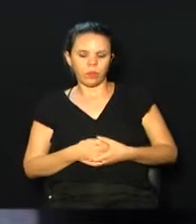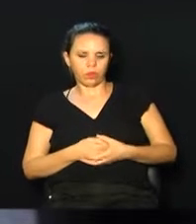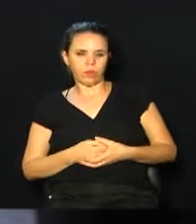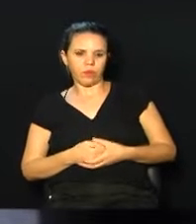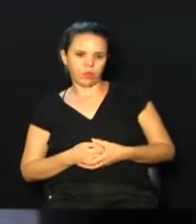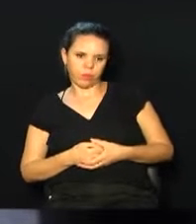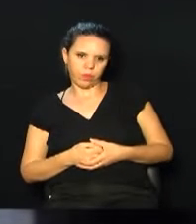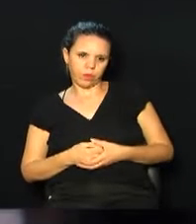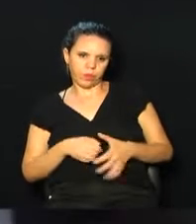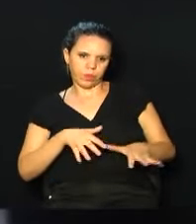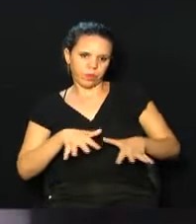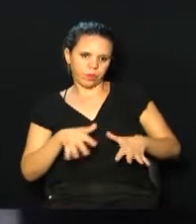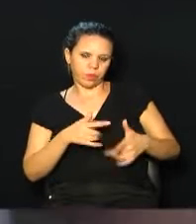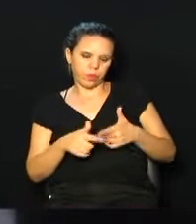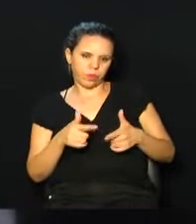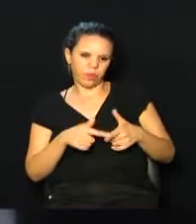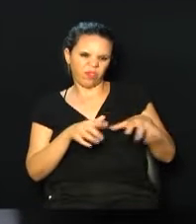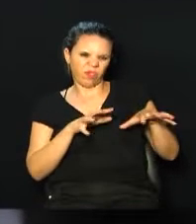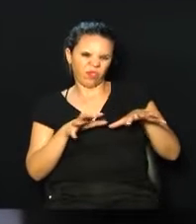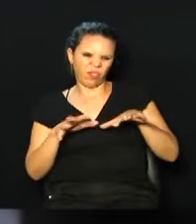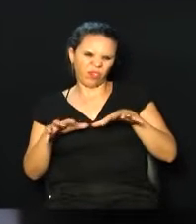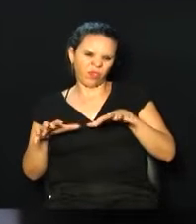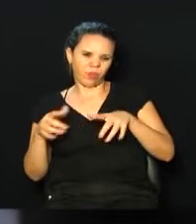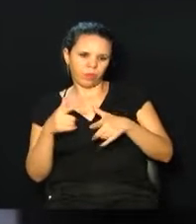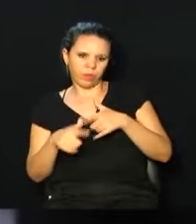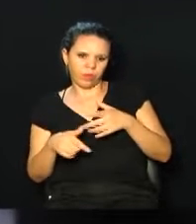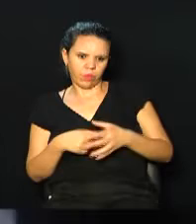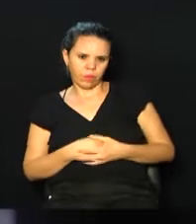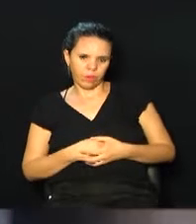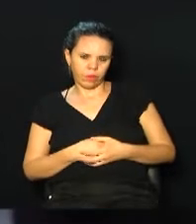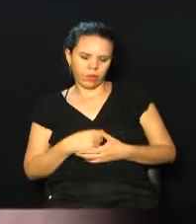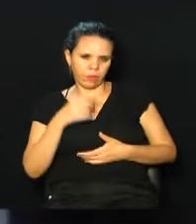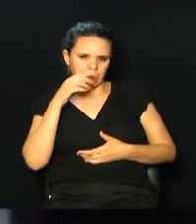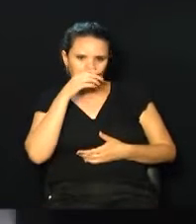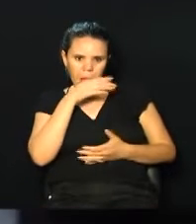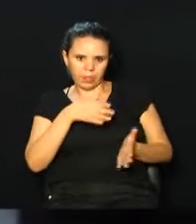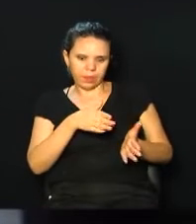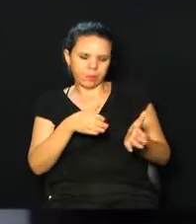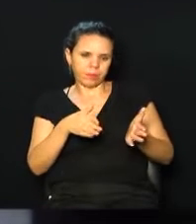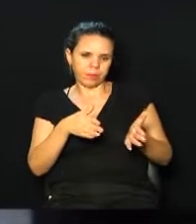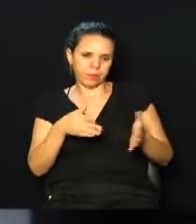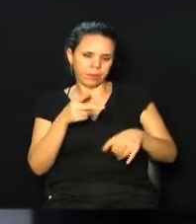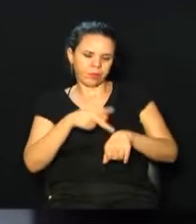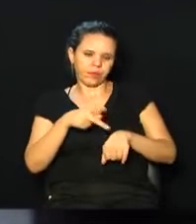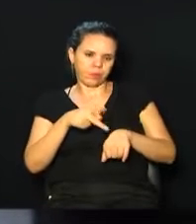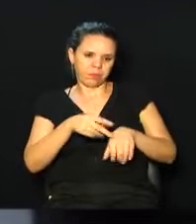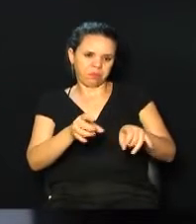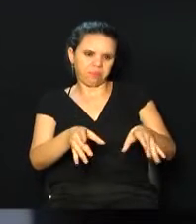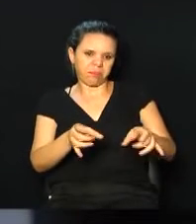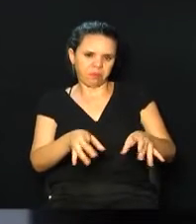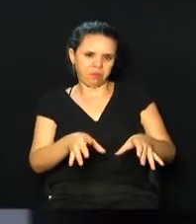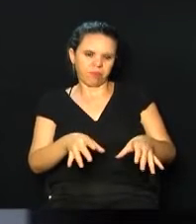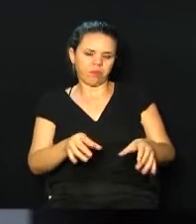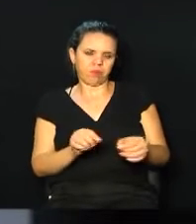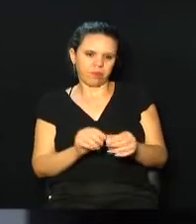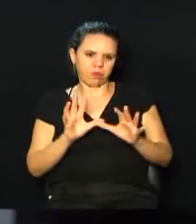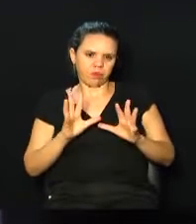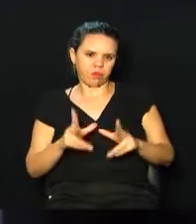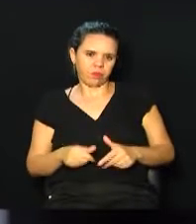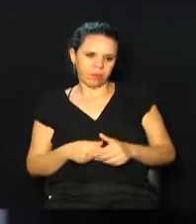algum movimento que tenha de alguma chuva que desloca o leito do rio, trazendo pedras, etc. Tudo isso é feito para